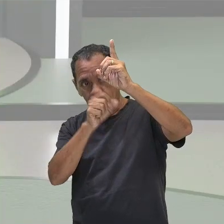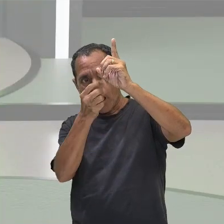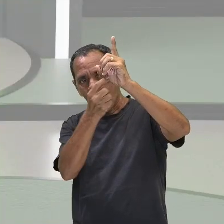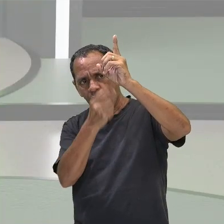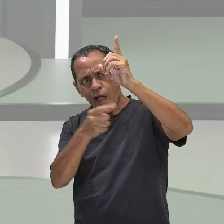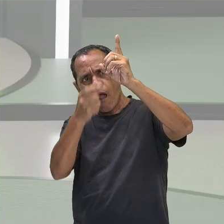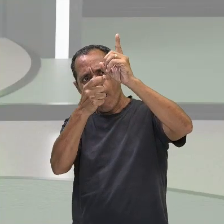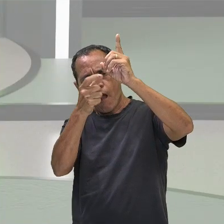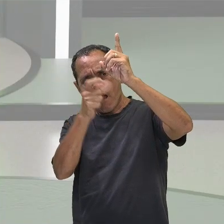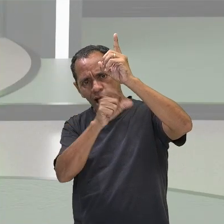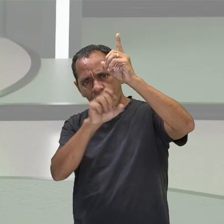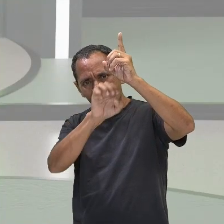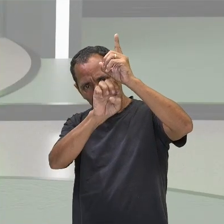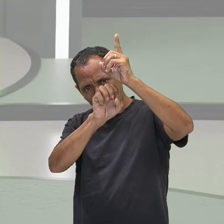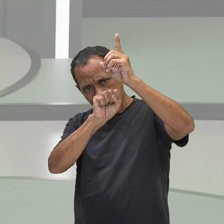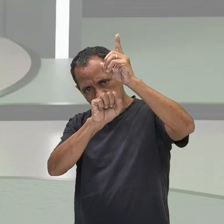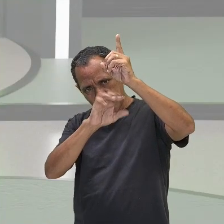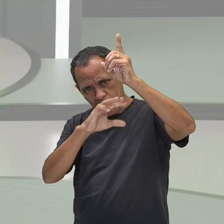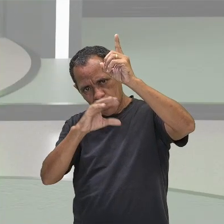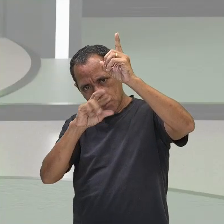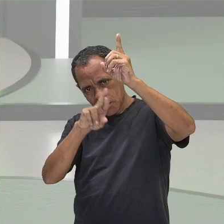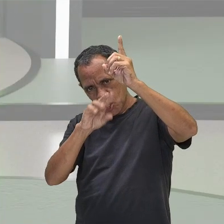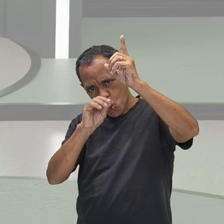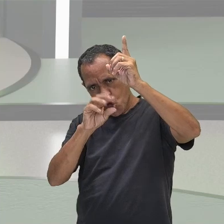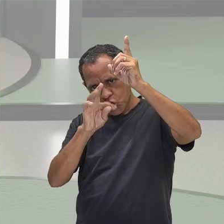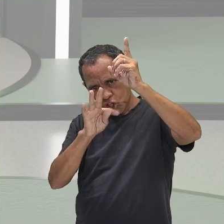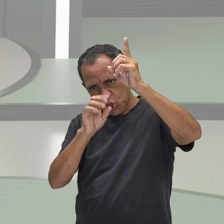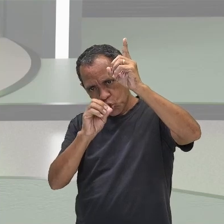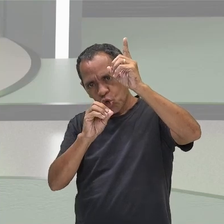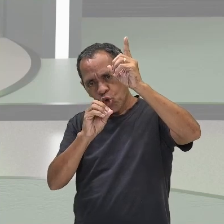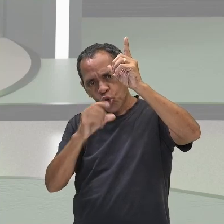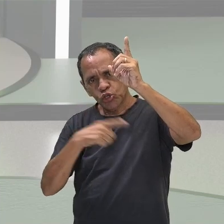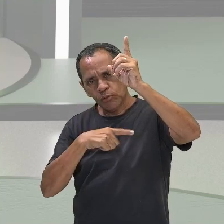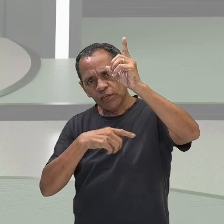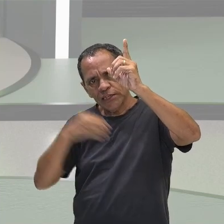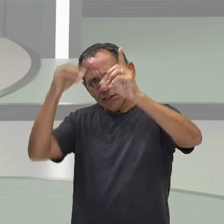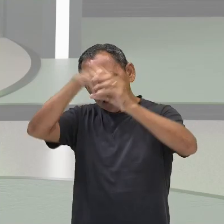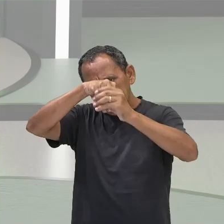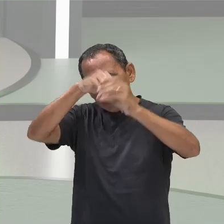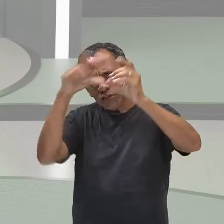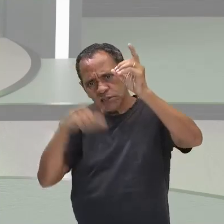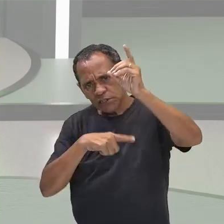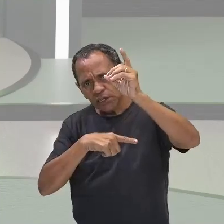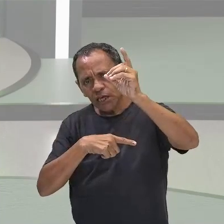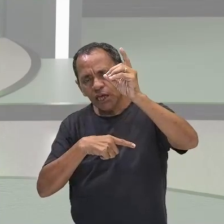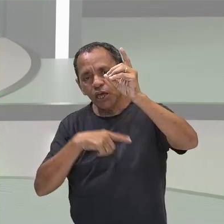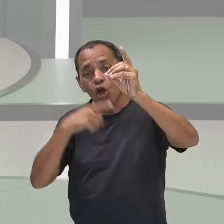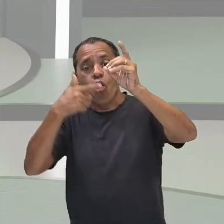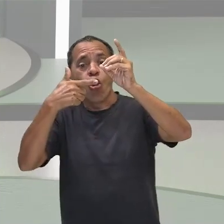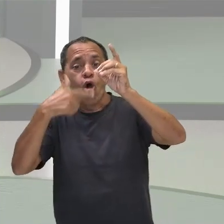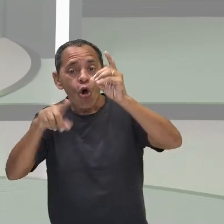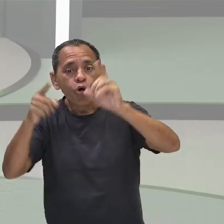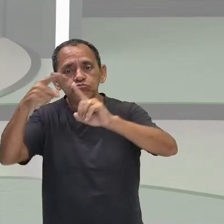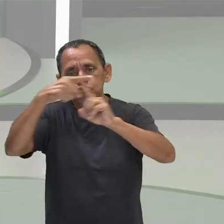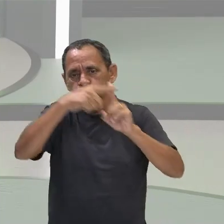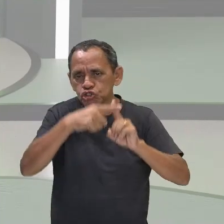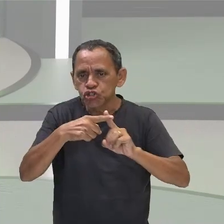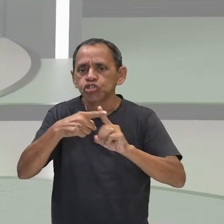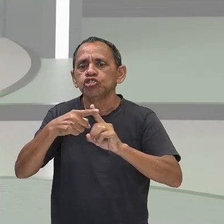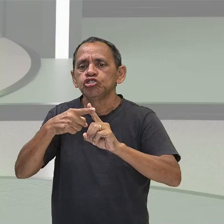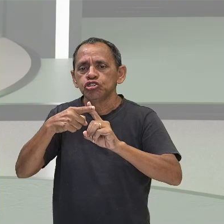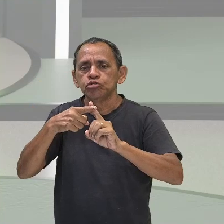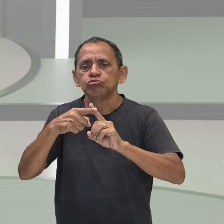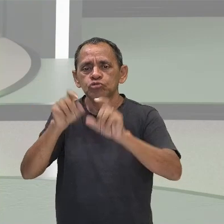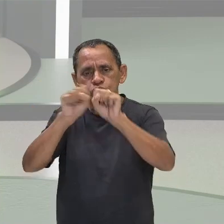bolsa escrotal, em que lá dentro terão outros componentes desse sistema reprodutor masculino,